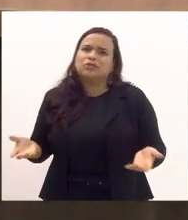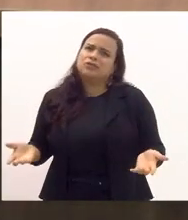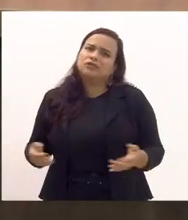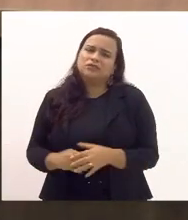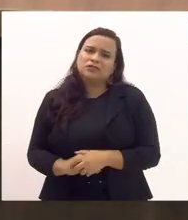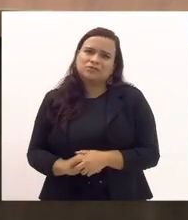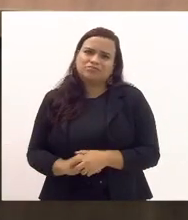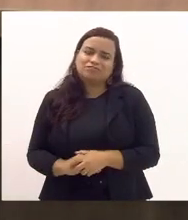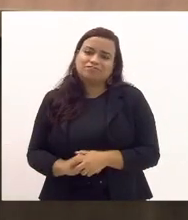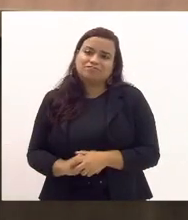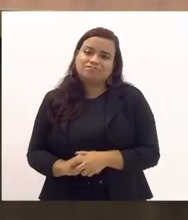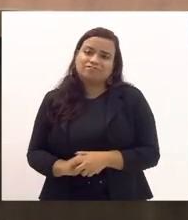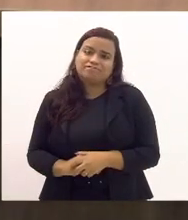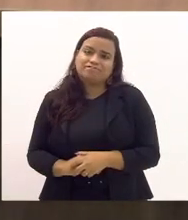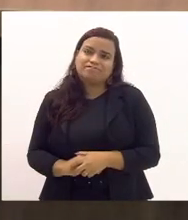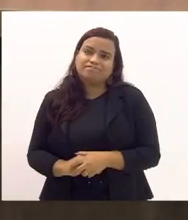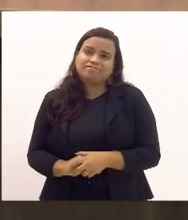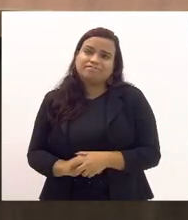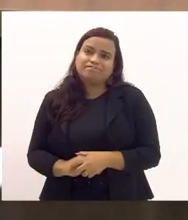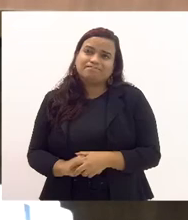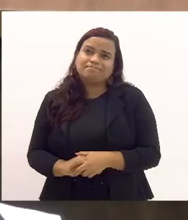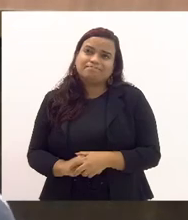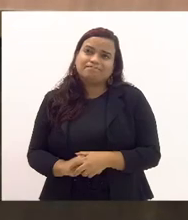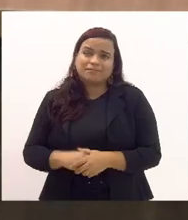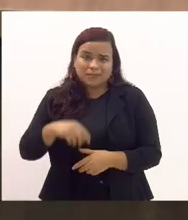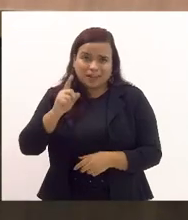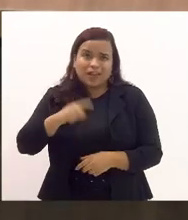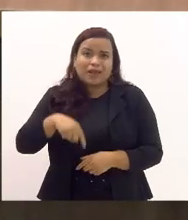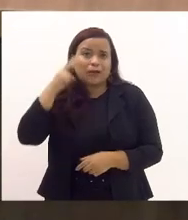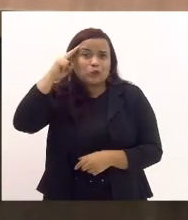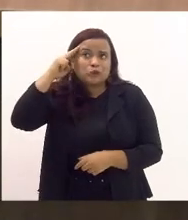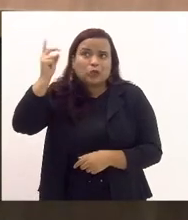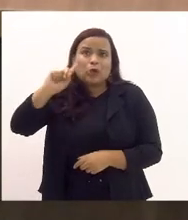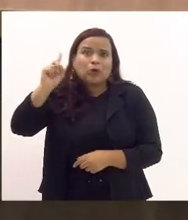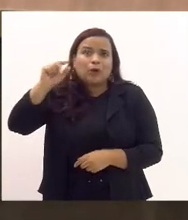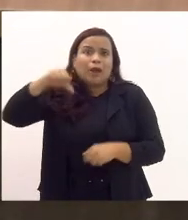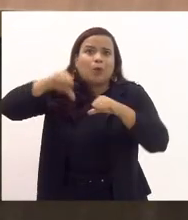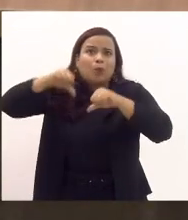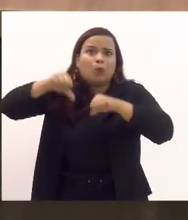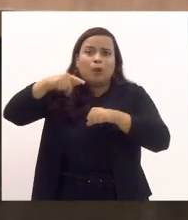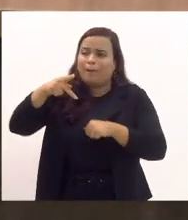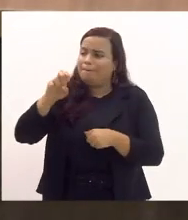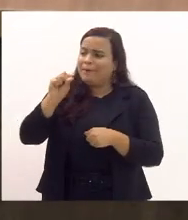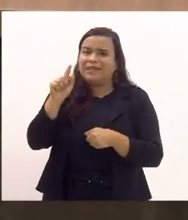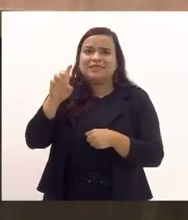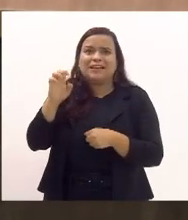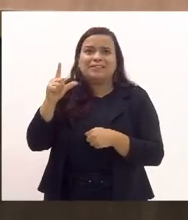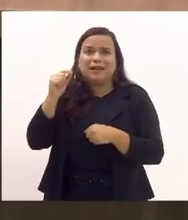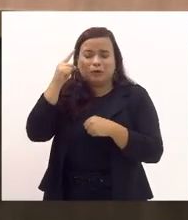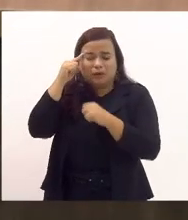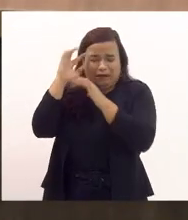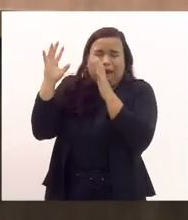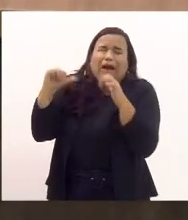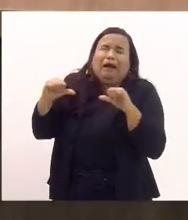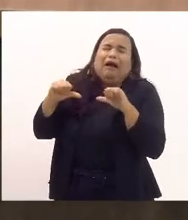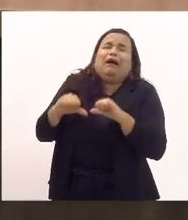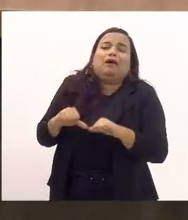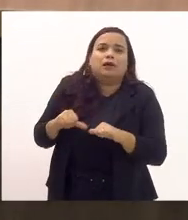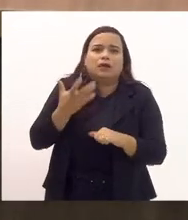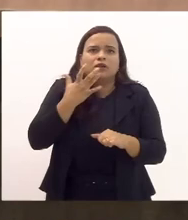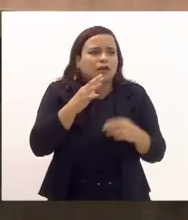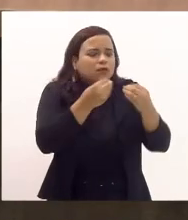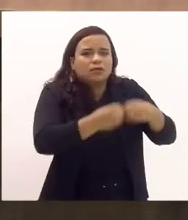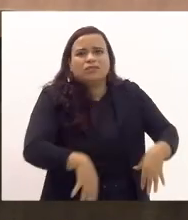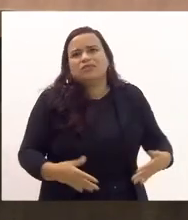fica a pergunta de você excelência é é um pesadelo porque o que vamos fazer com as nossas crianças então mais uma vez